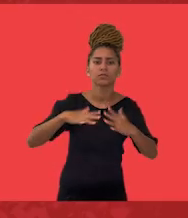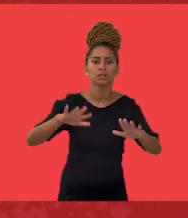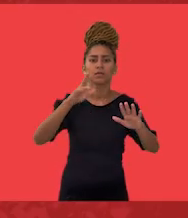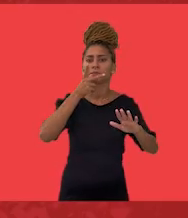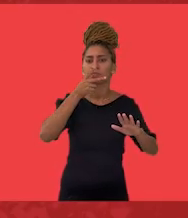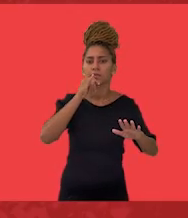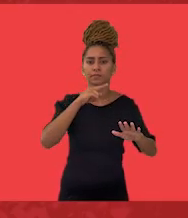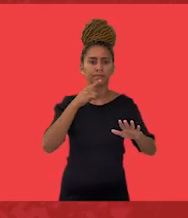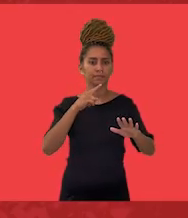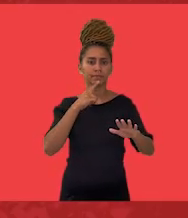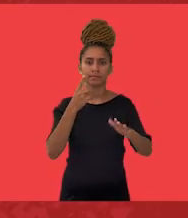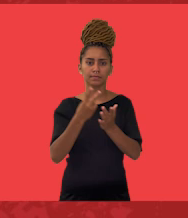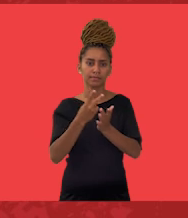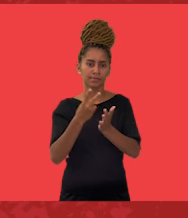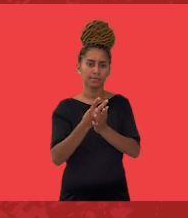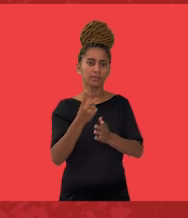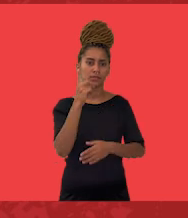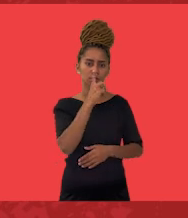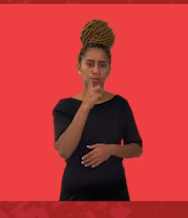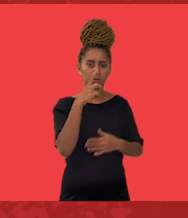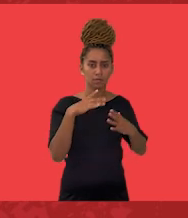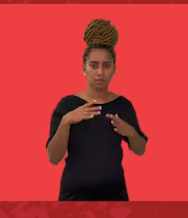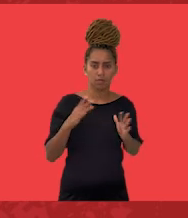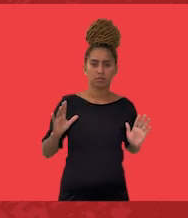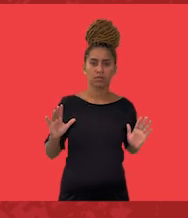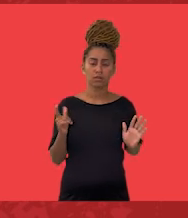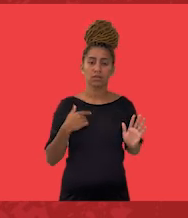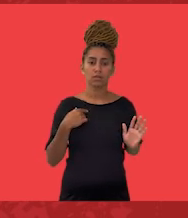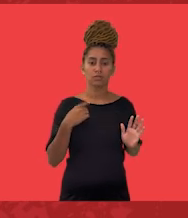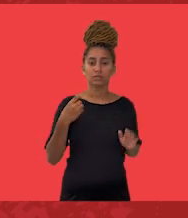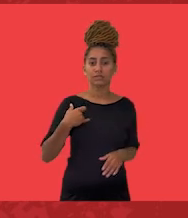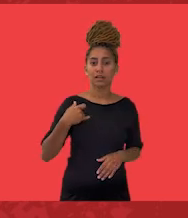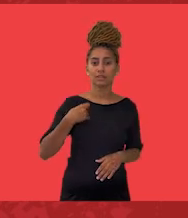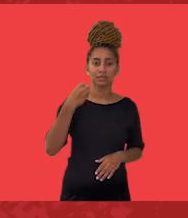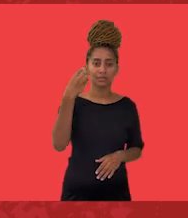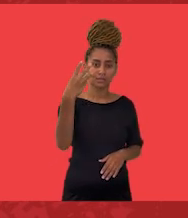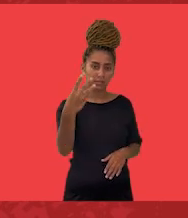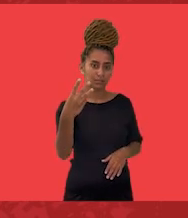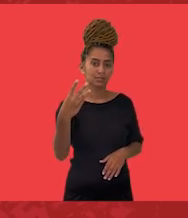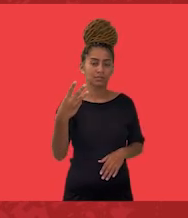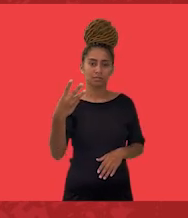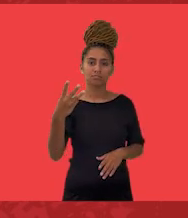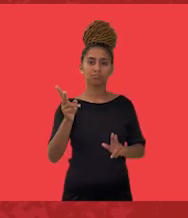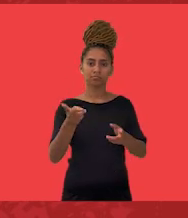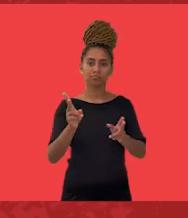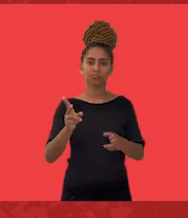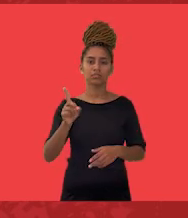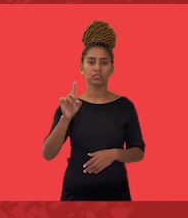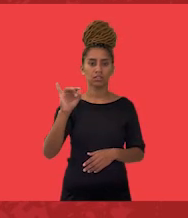memória. Esperava pelo bolo, pela chegada do bolo e uma